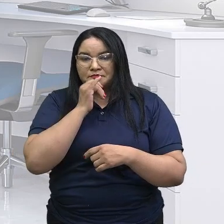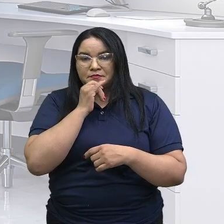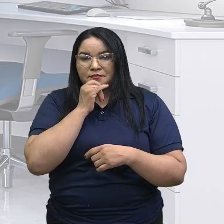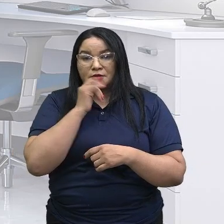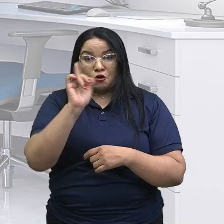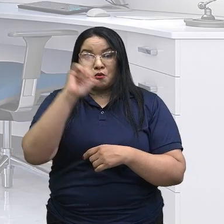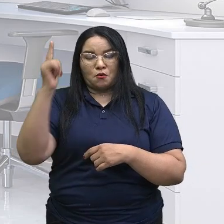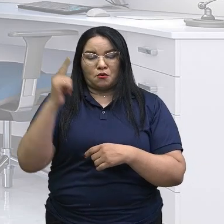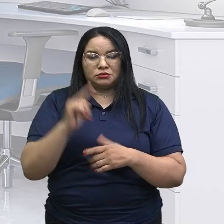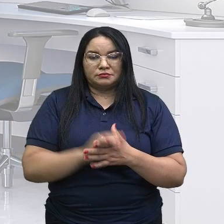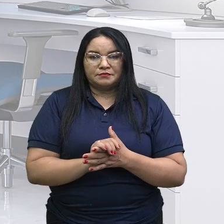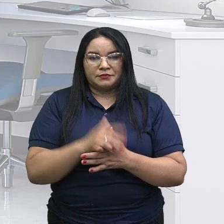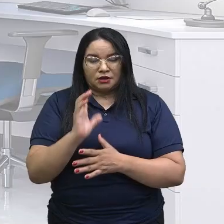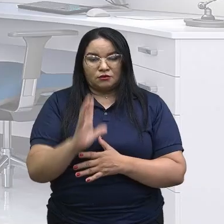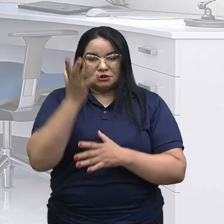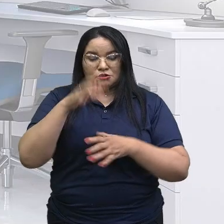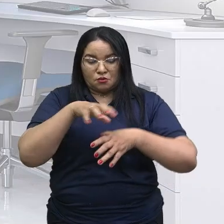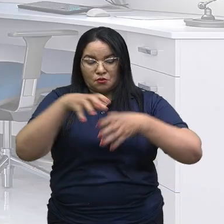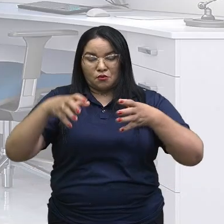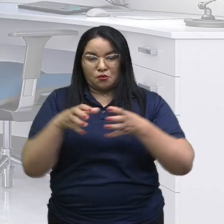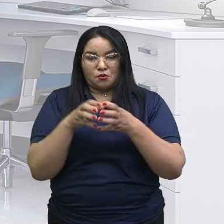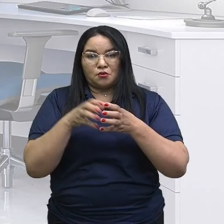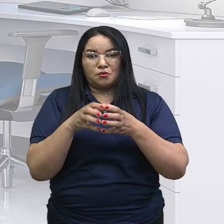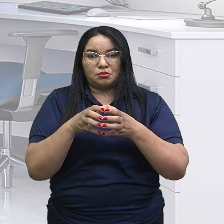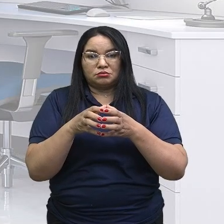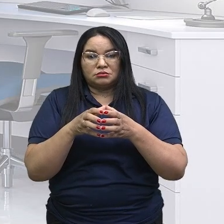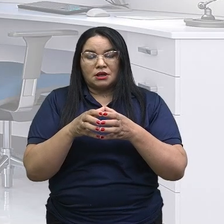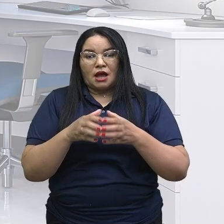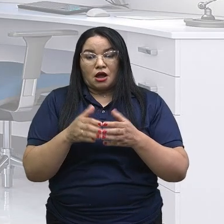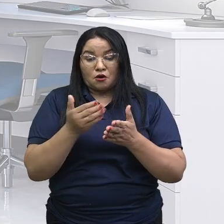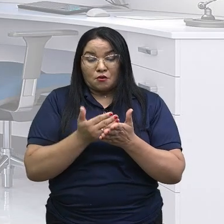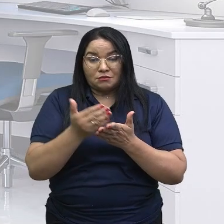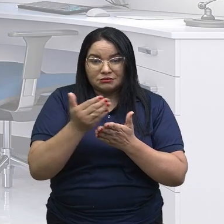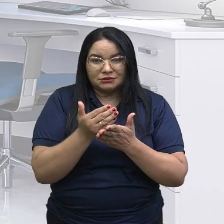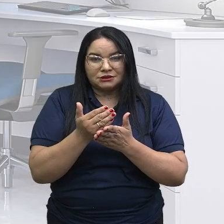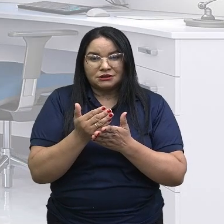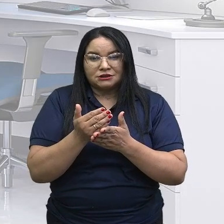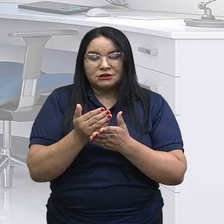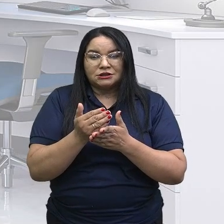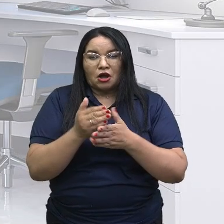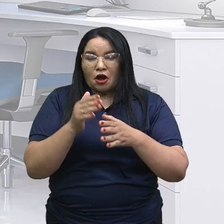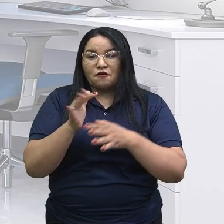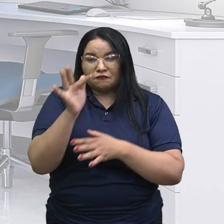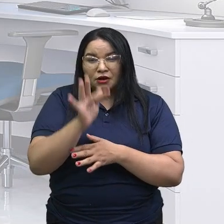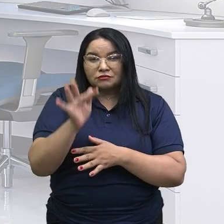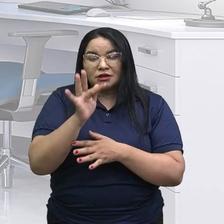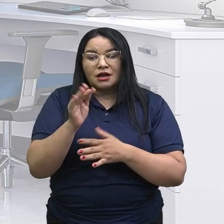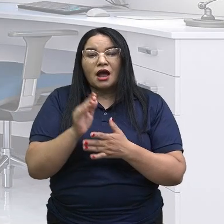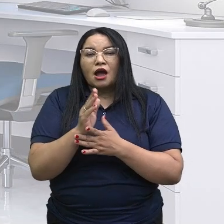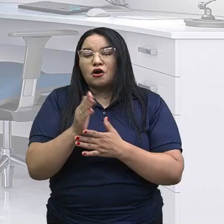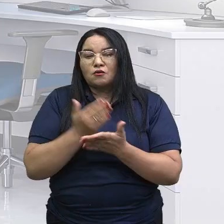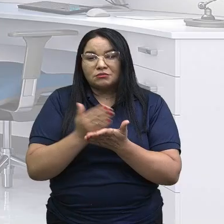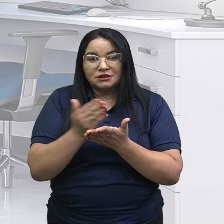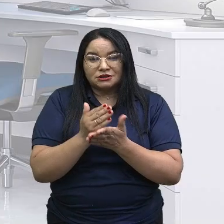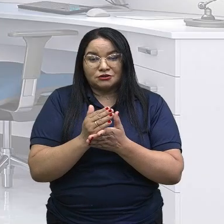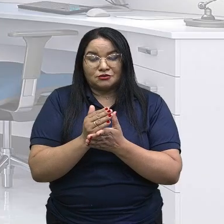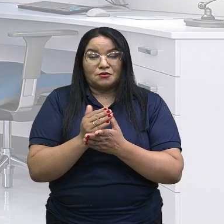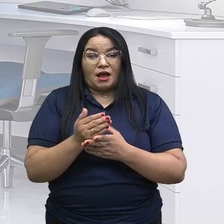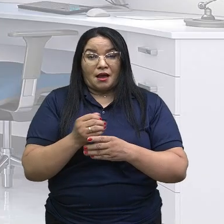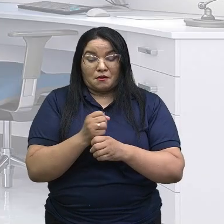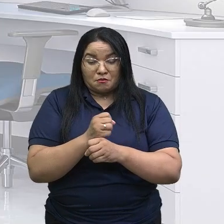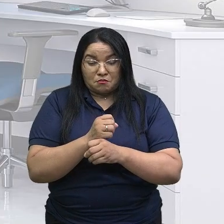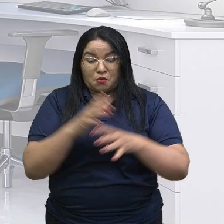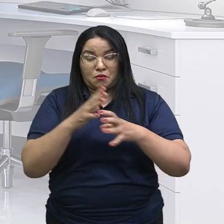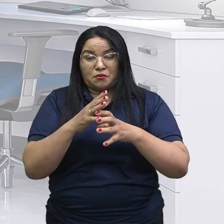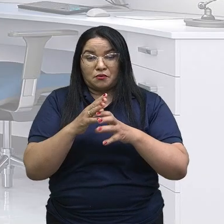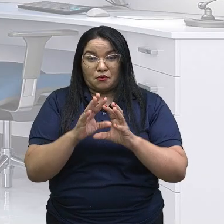equipe, a gente tinha acabado de começar a faculdade, a gente se juntou ali para fazer uma bomba de fumaça. O